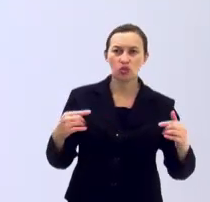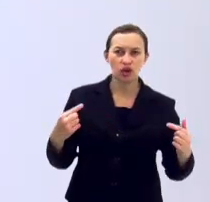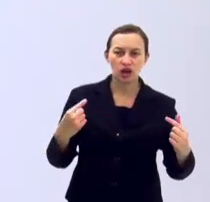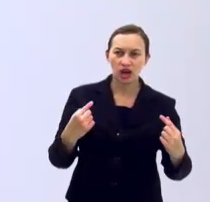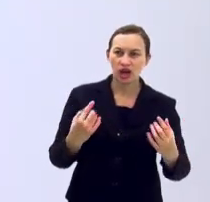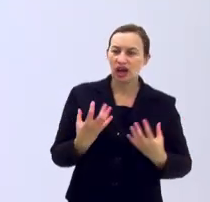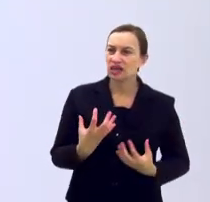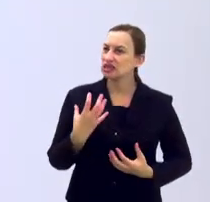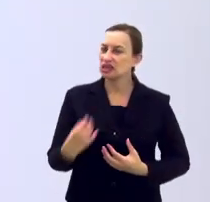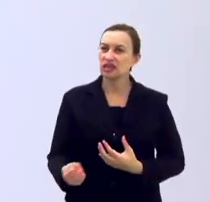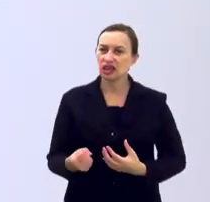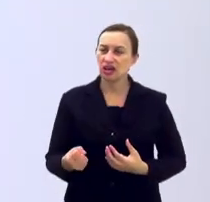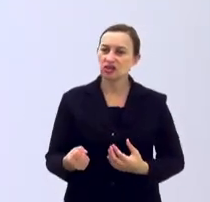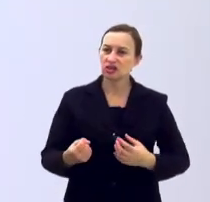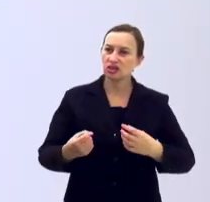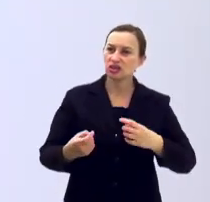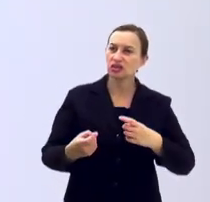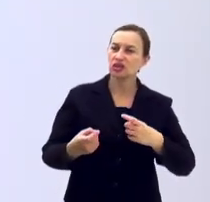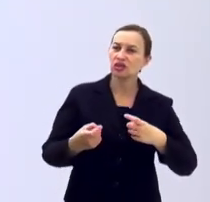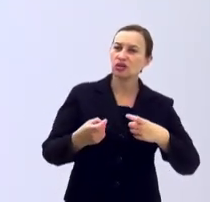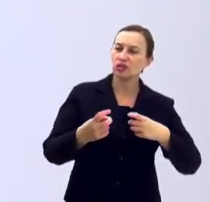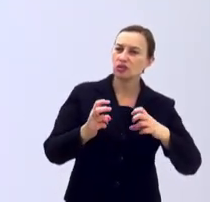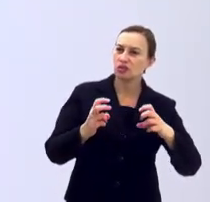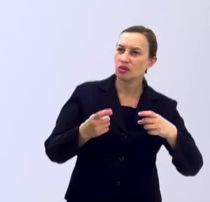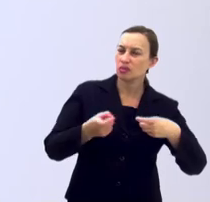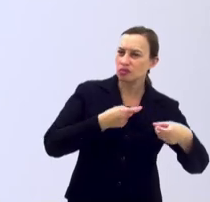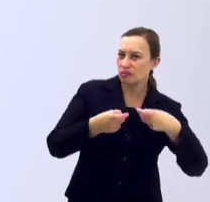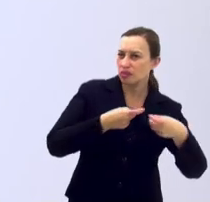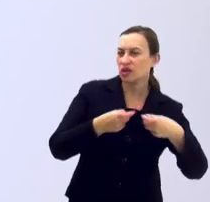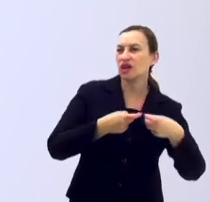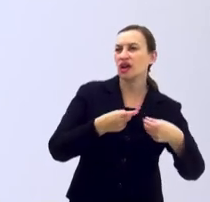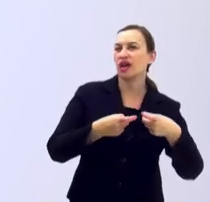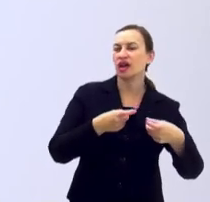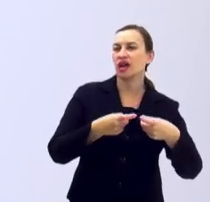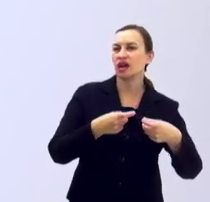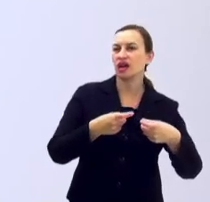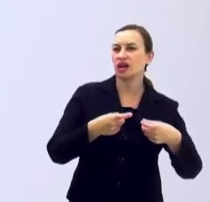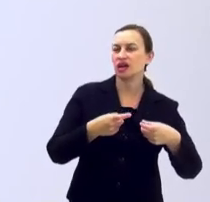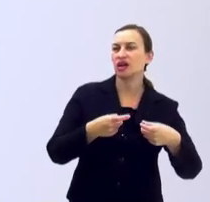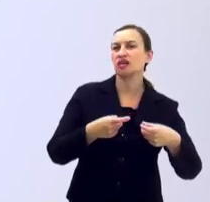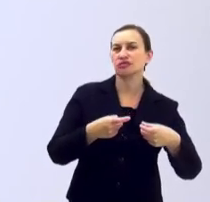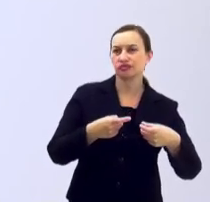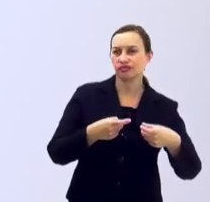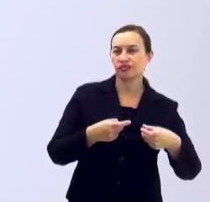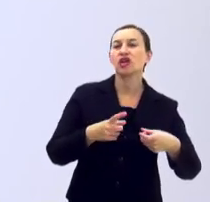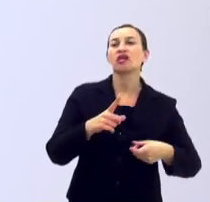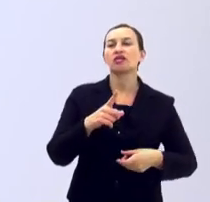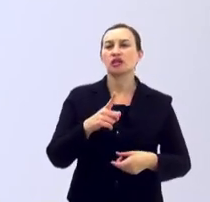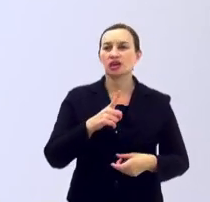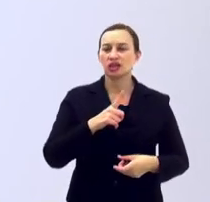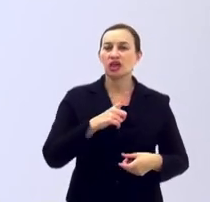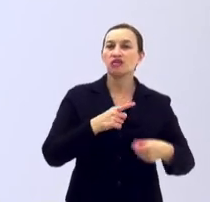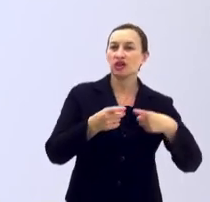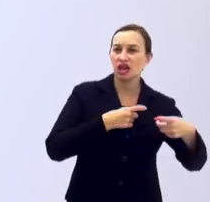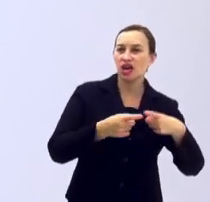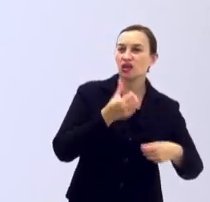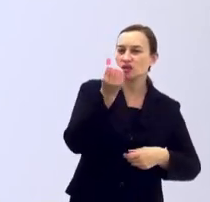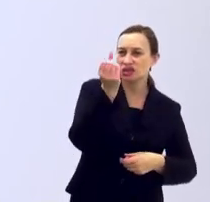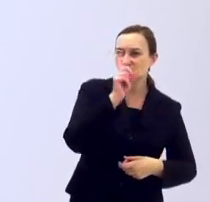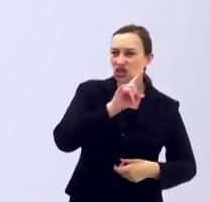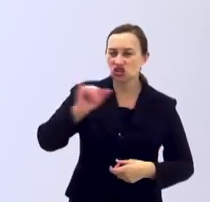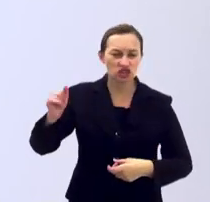e resolveram atacar. Já teve que se defender e venceu aquela guerra. Depois a Guerra dos Seis Dias, a Guerra de Yom